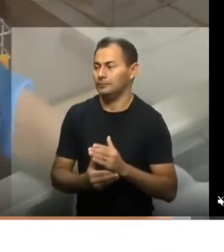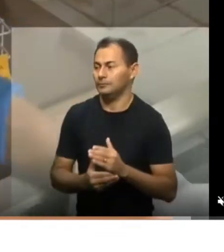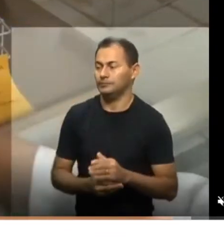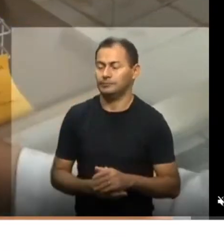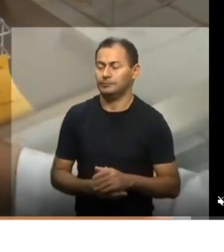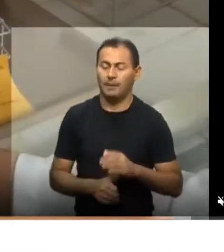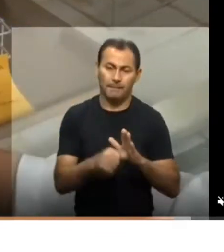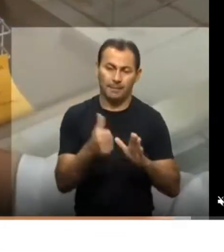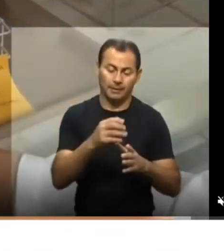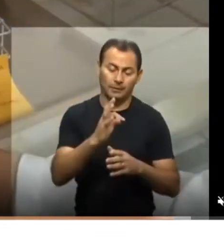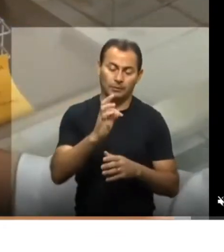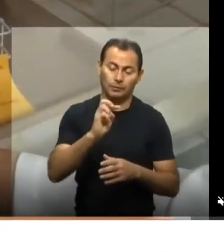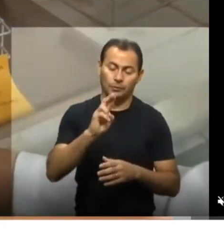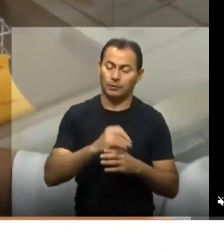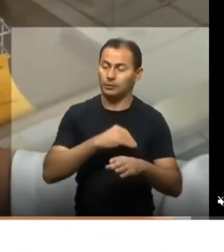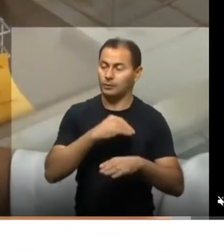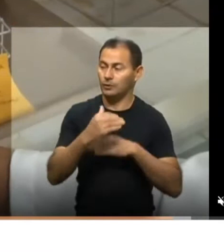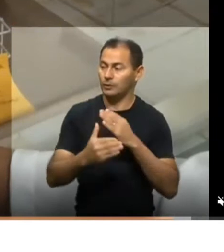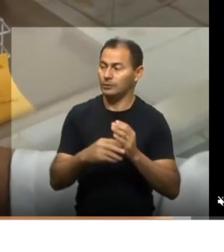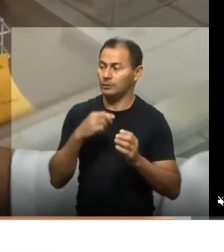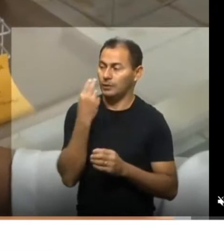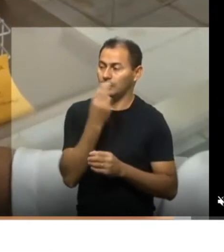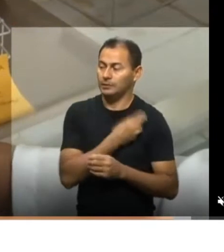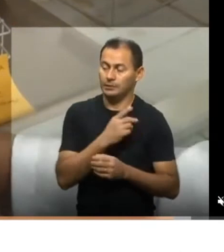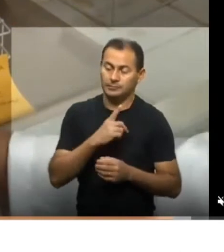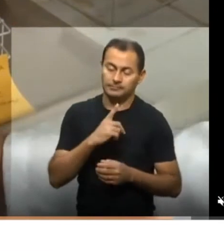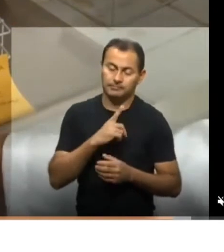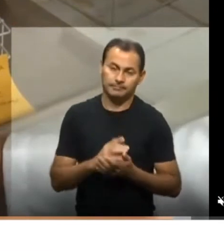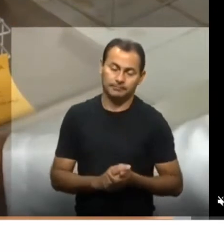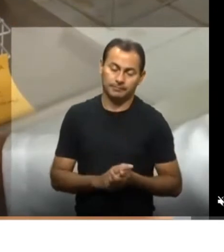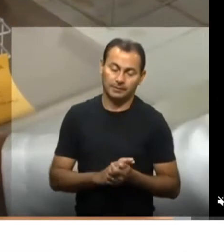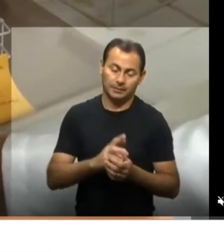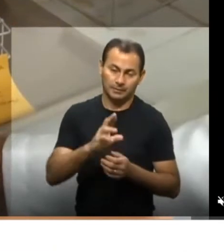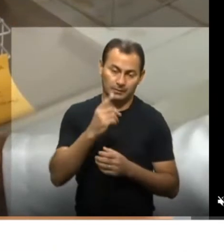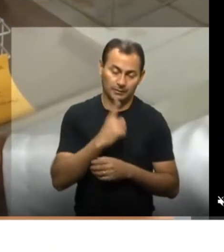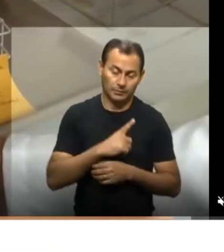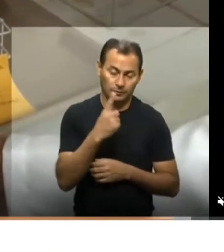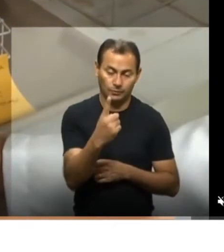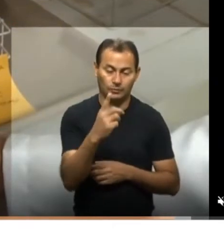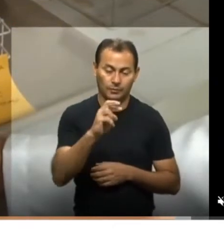ml desse óleo de soja, né, vou pipetar esse 1 ml de óleo de